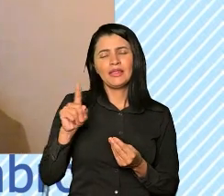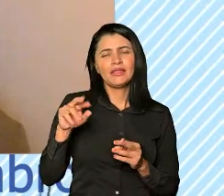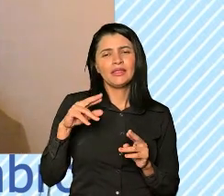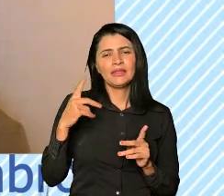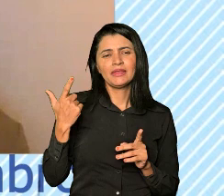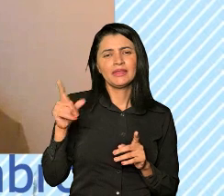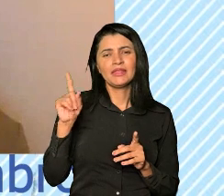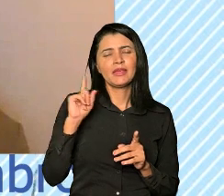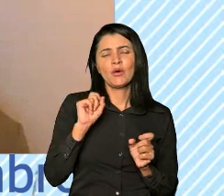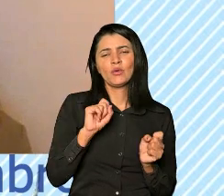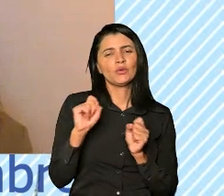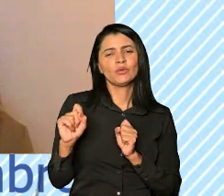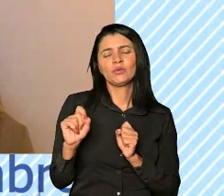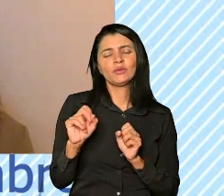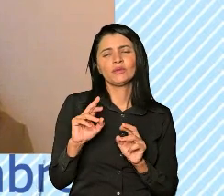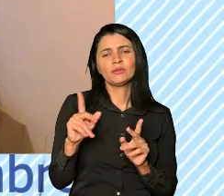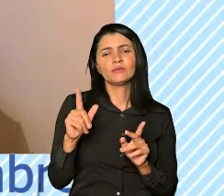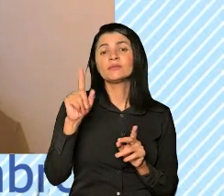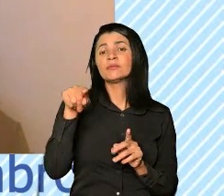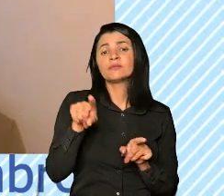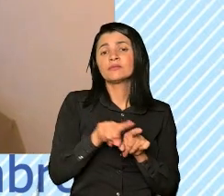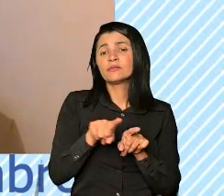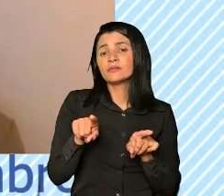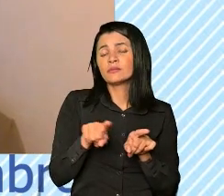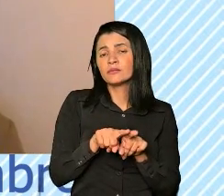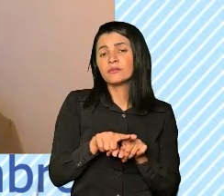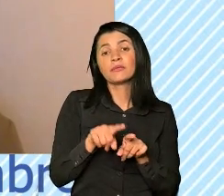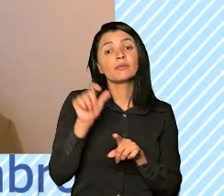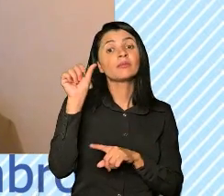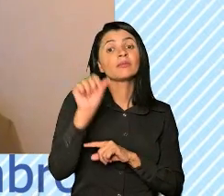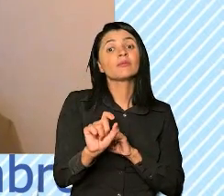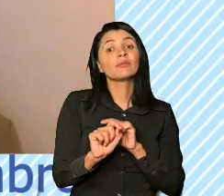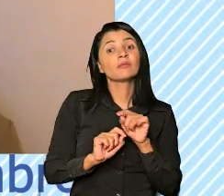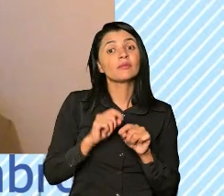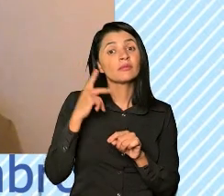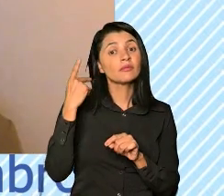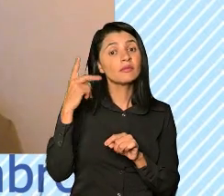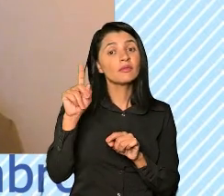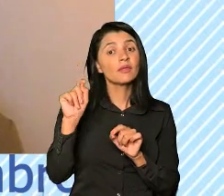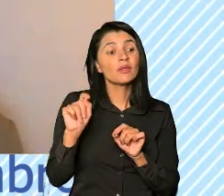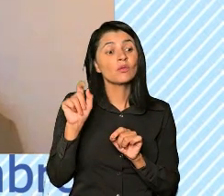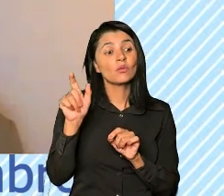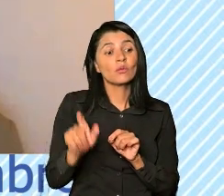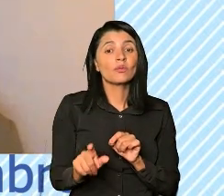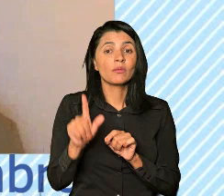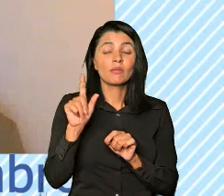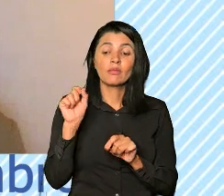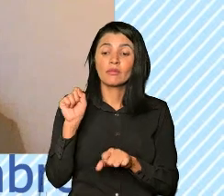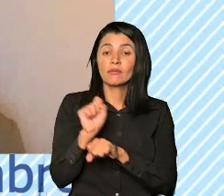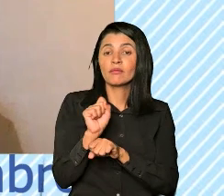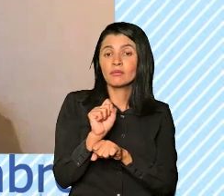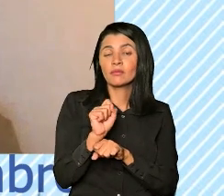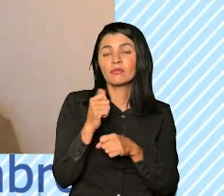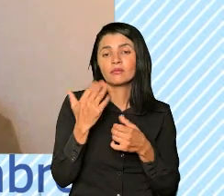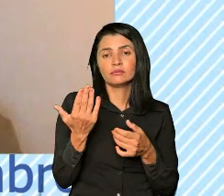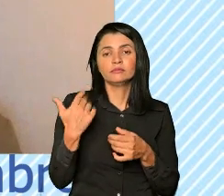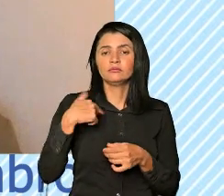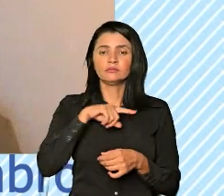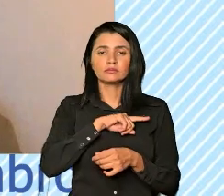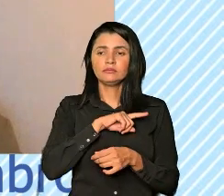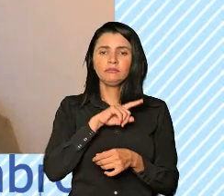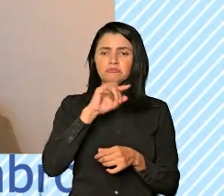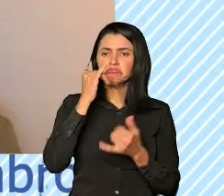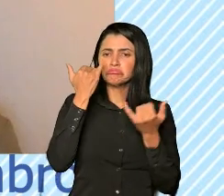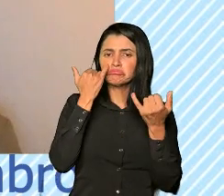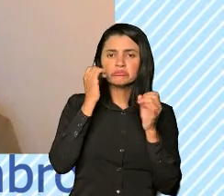poder público, né? E pior ainda, ela ter sido furtada, né? E a gente não ter